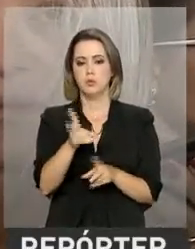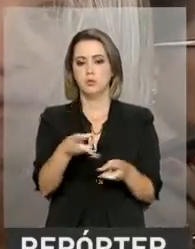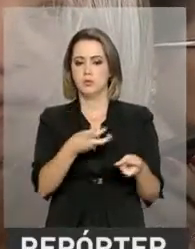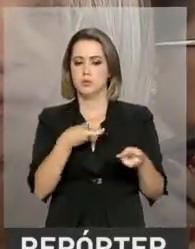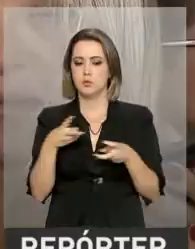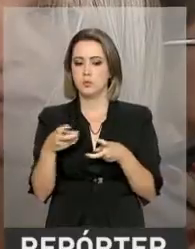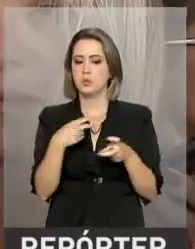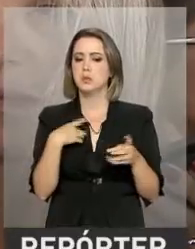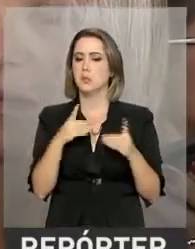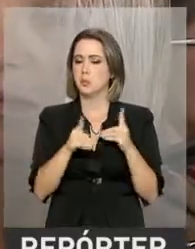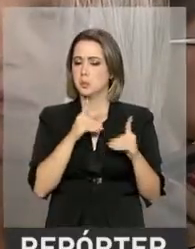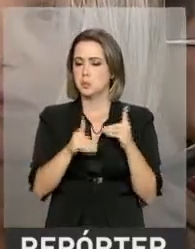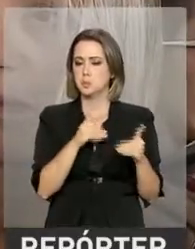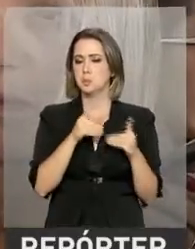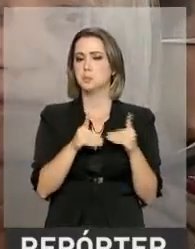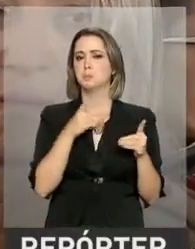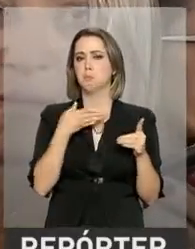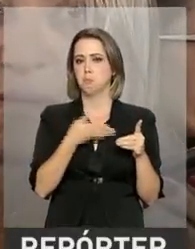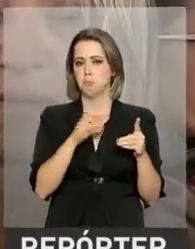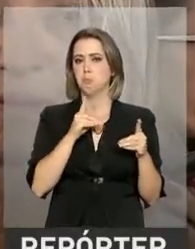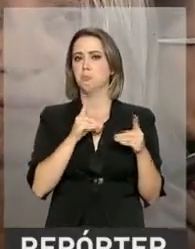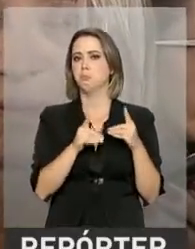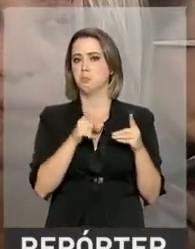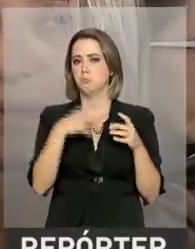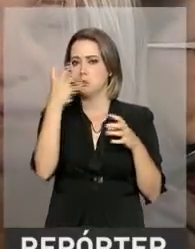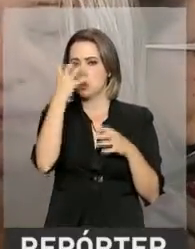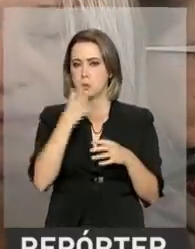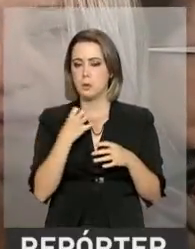intensa é uma discussão